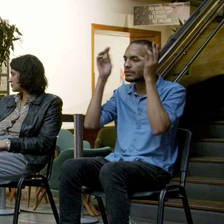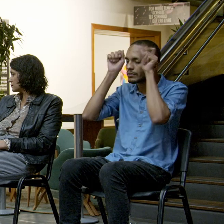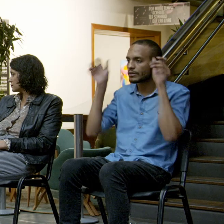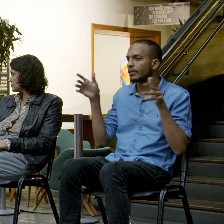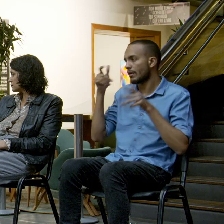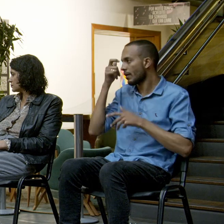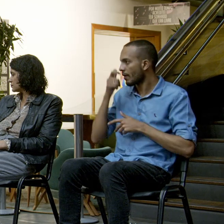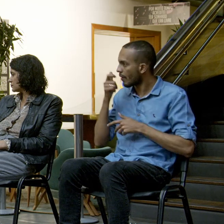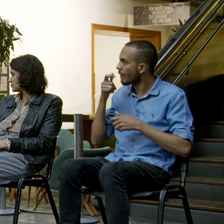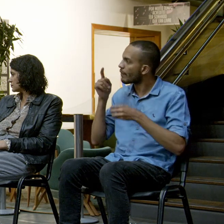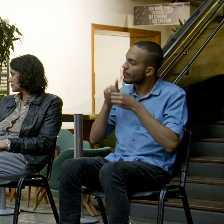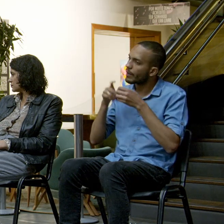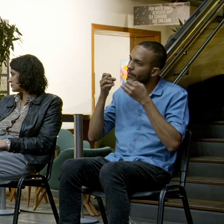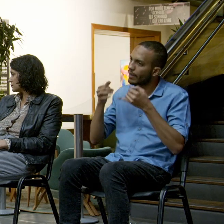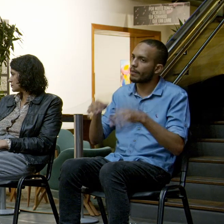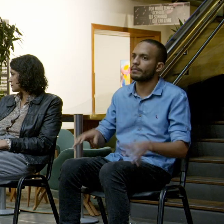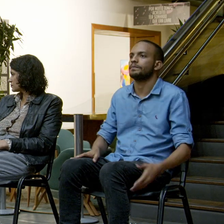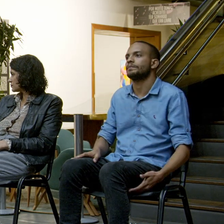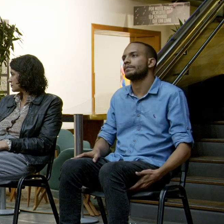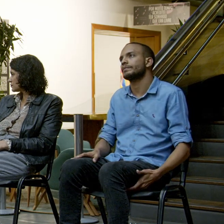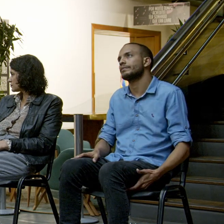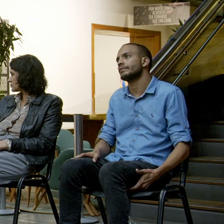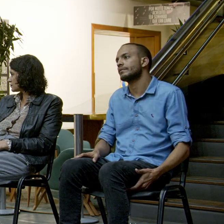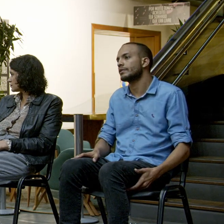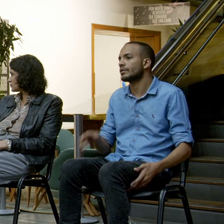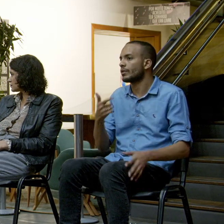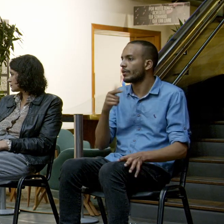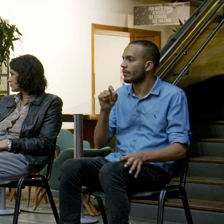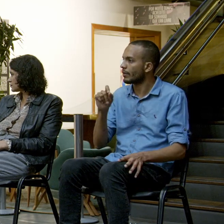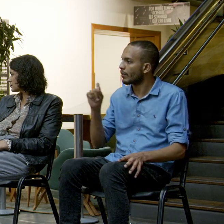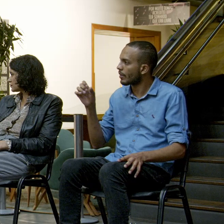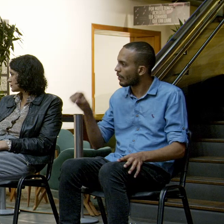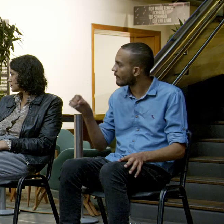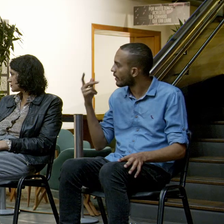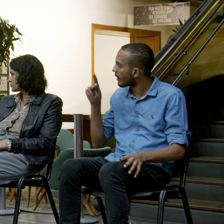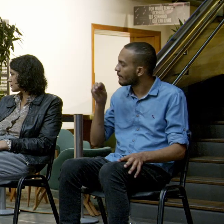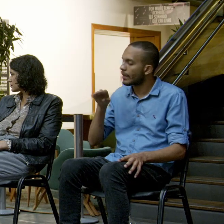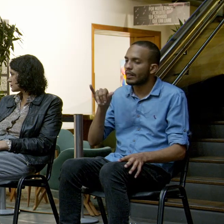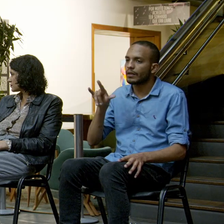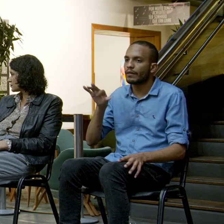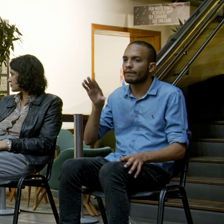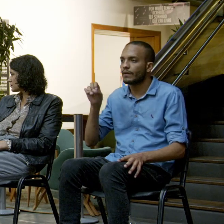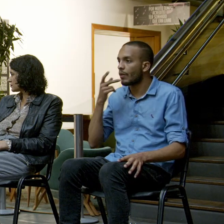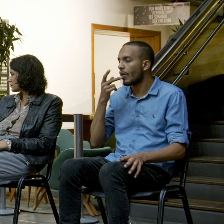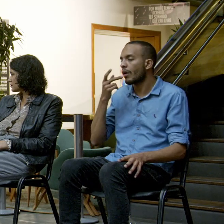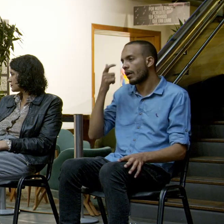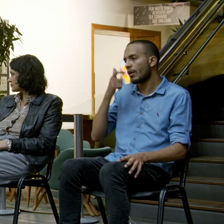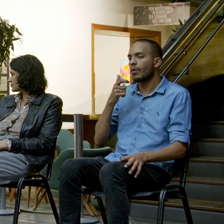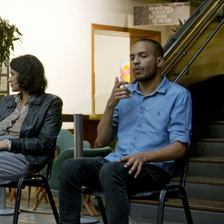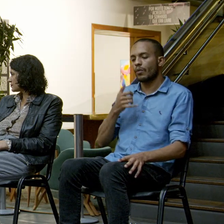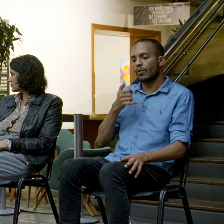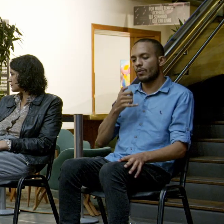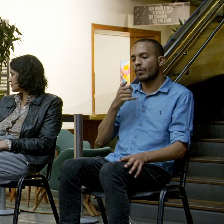E eu vou voltar a esse ponto. Em 2009, Maiolino declarou: eu sou o bolo fecal, resultado